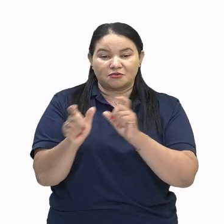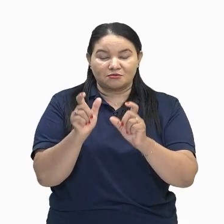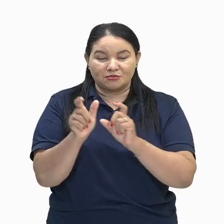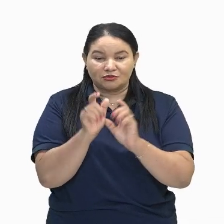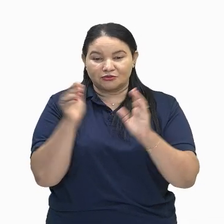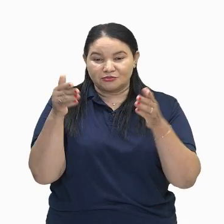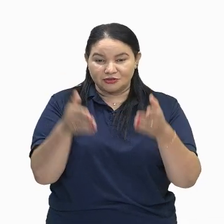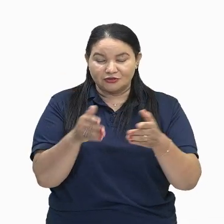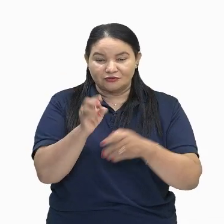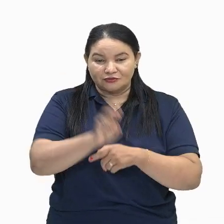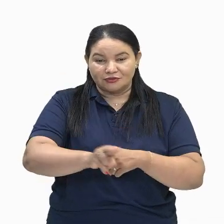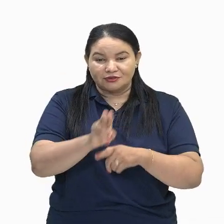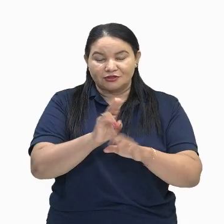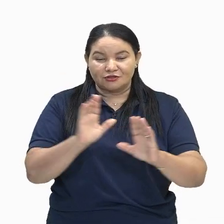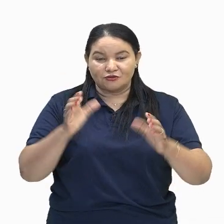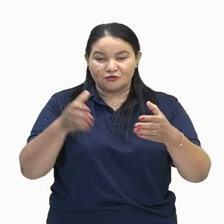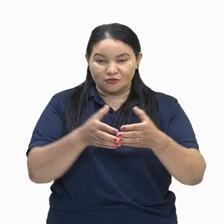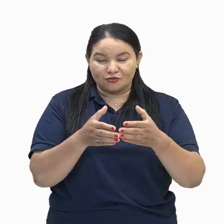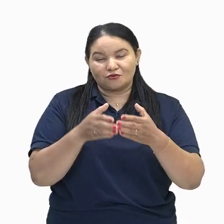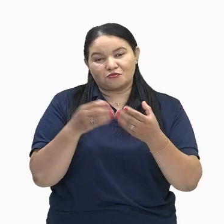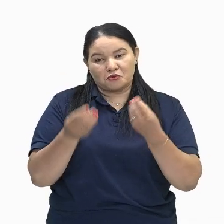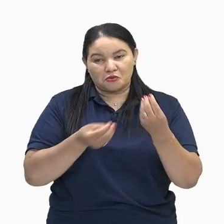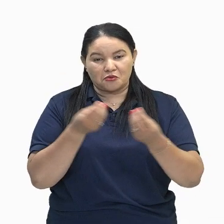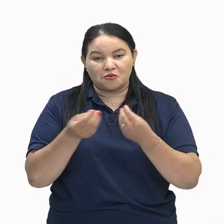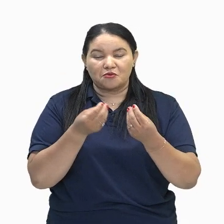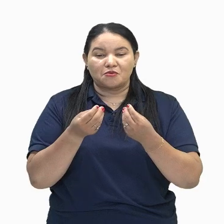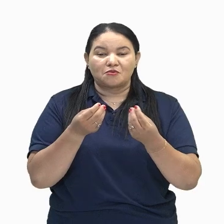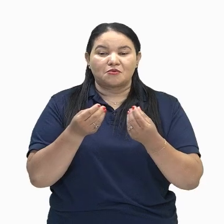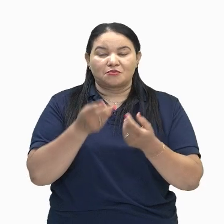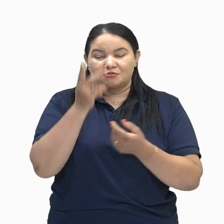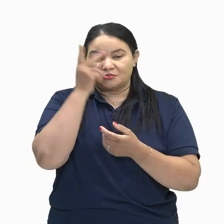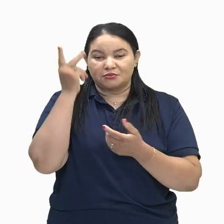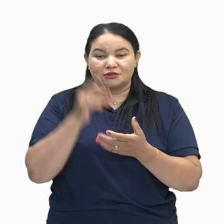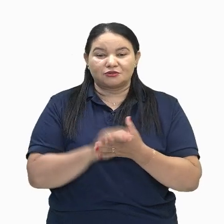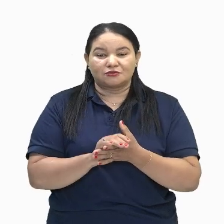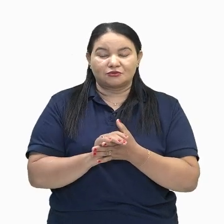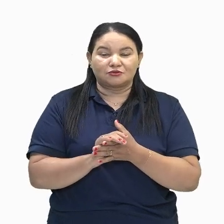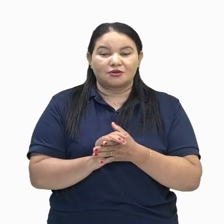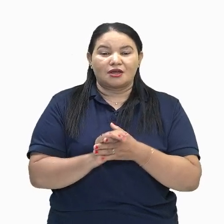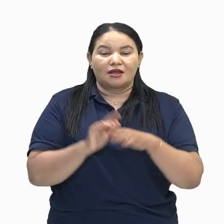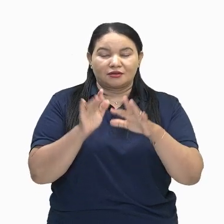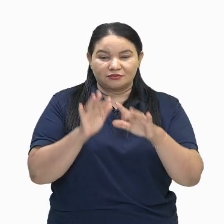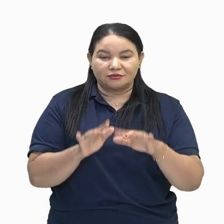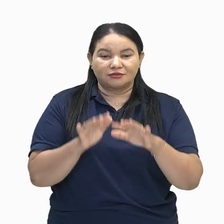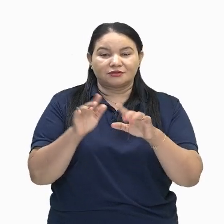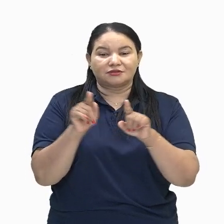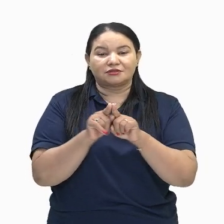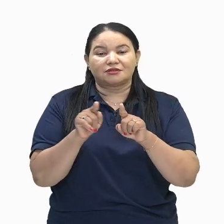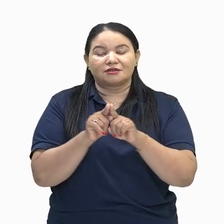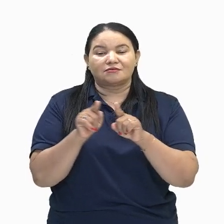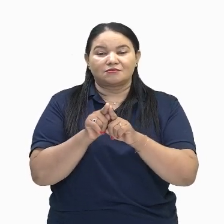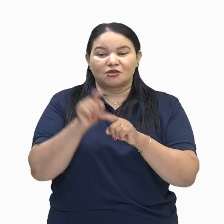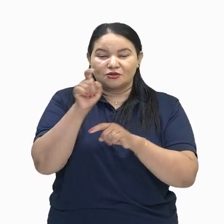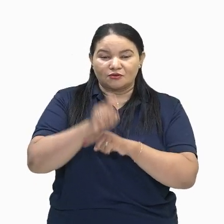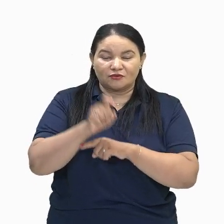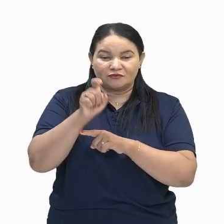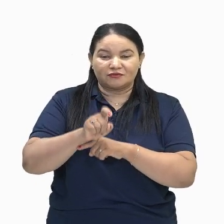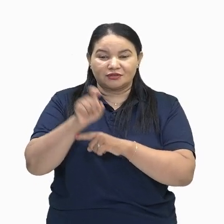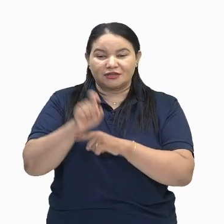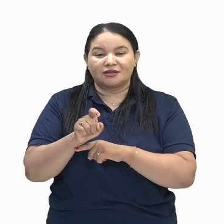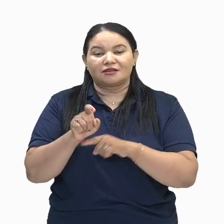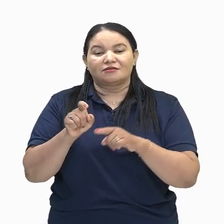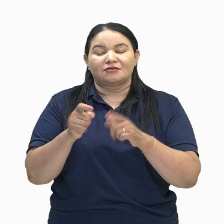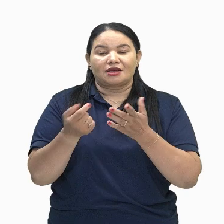pelos membros de um grupo, como os internautas, os grafiteiros, que são aquelas pessoas que pintam nos muros, né,